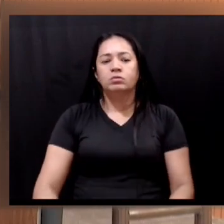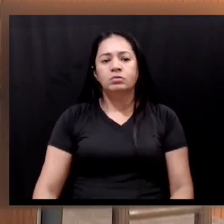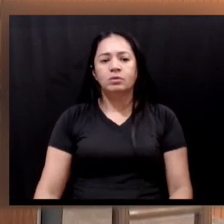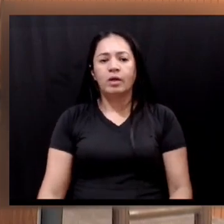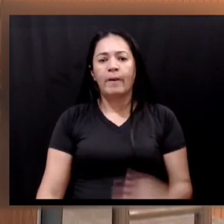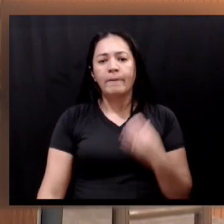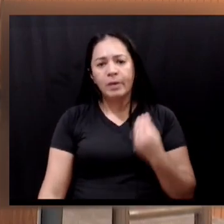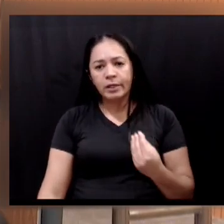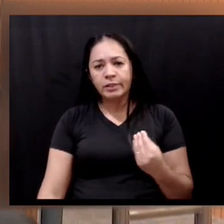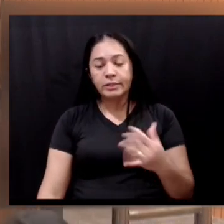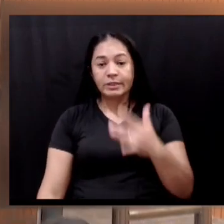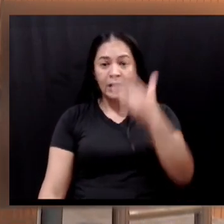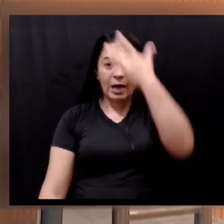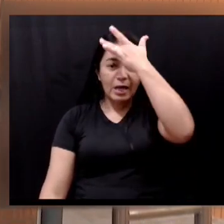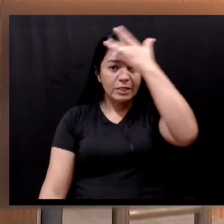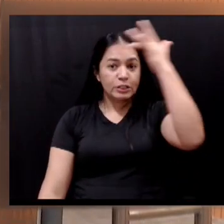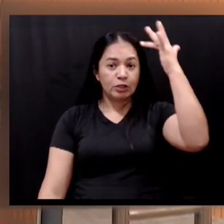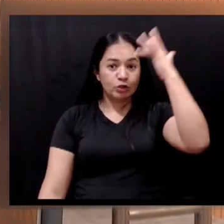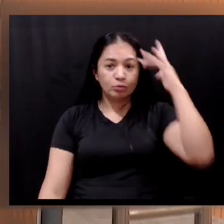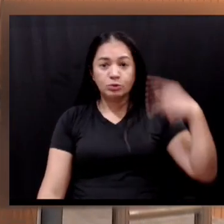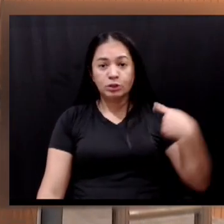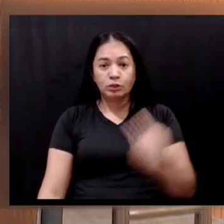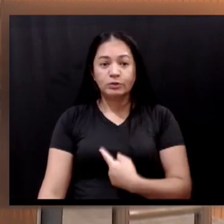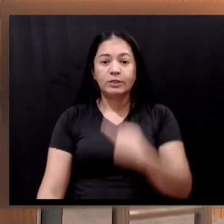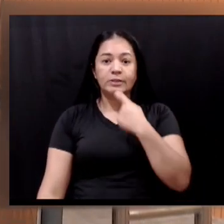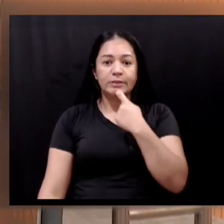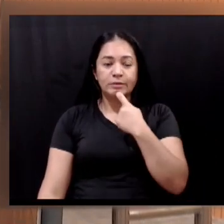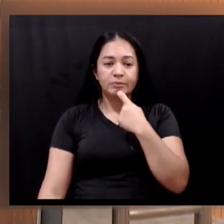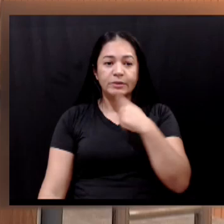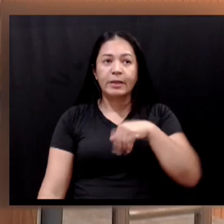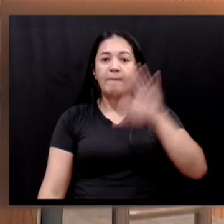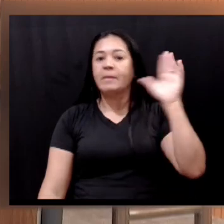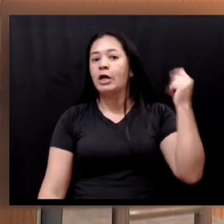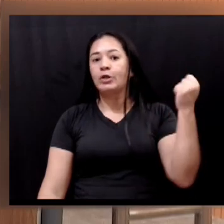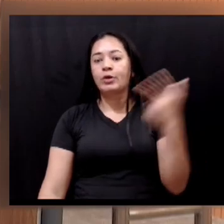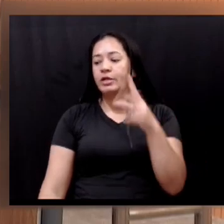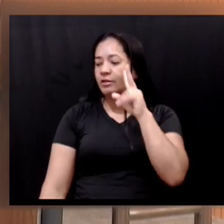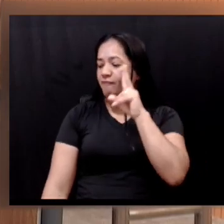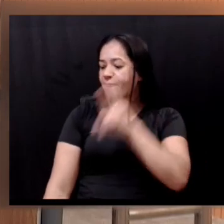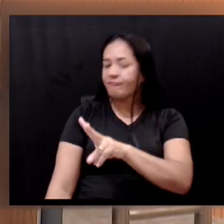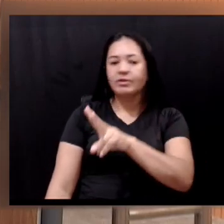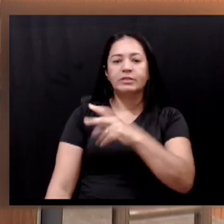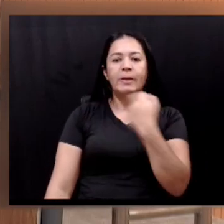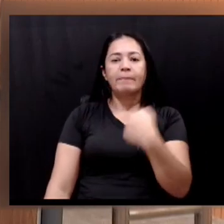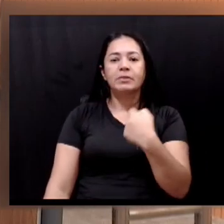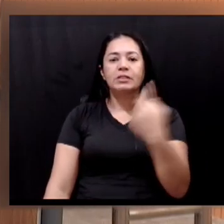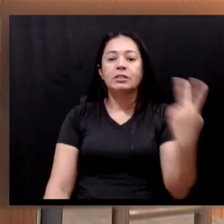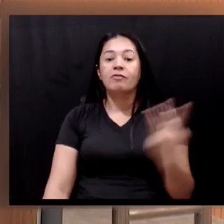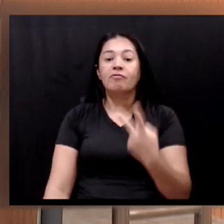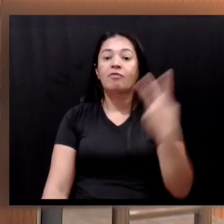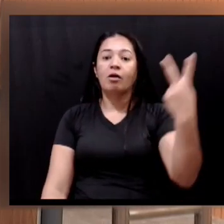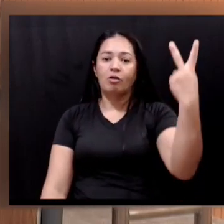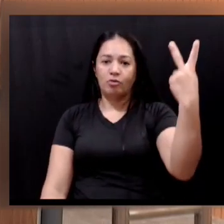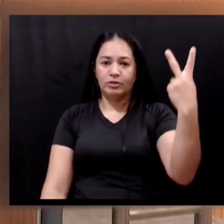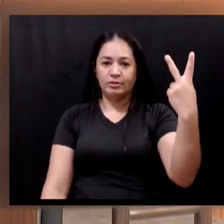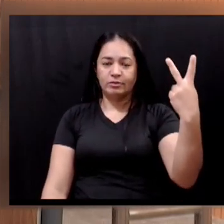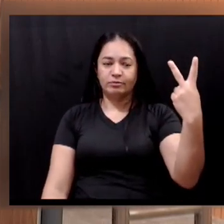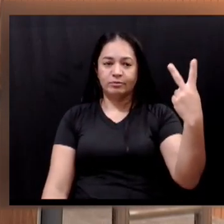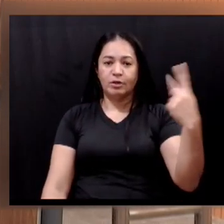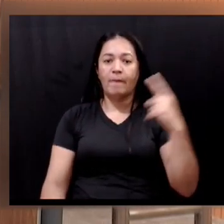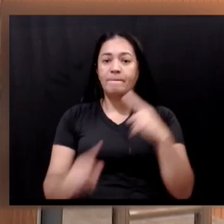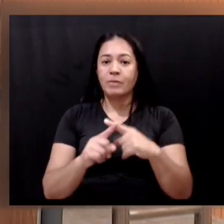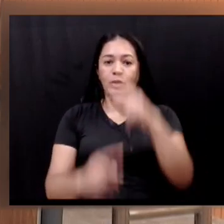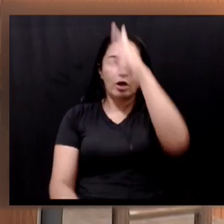mental da nossa cidade, mais do que ser vista, ela seja reconhecida e valorizada. O prefeito Dário Saad tem apresentado